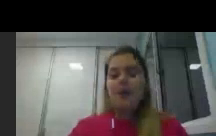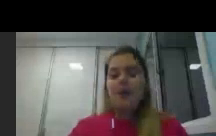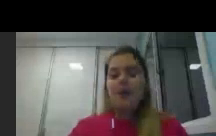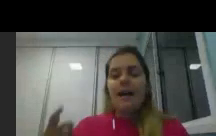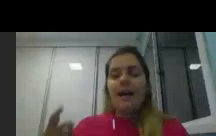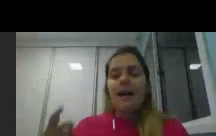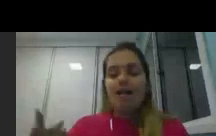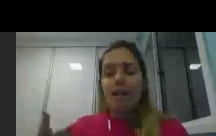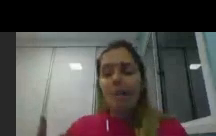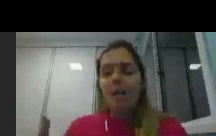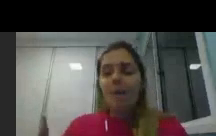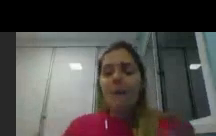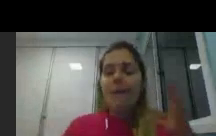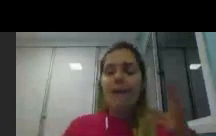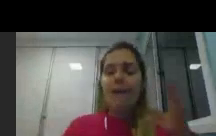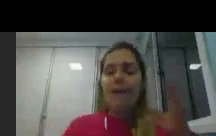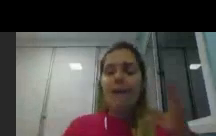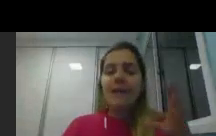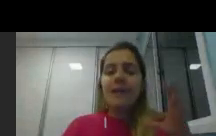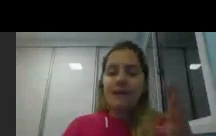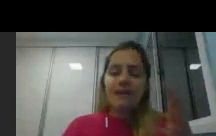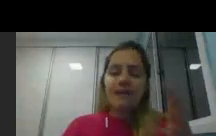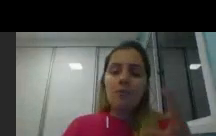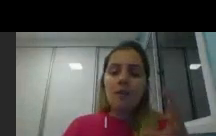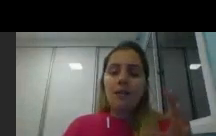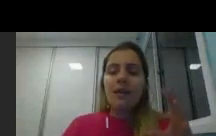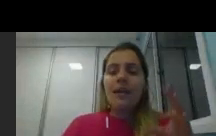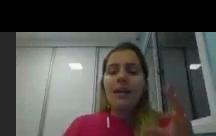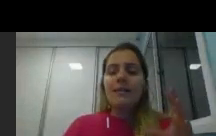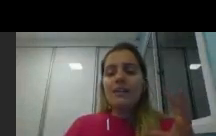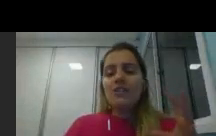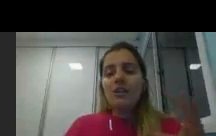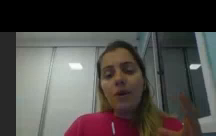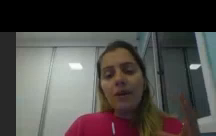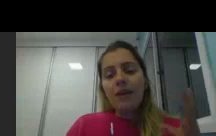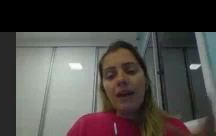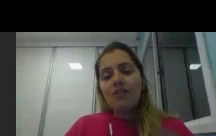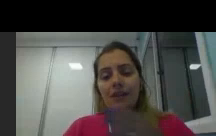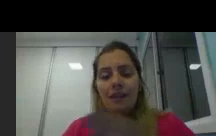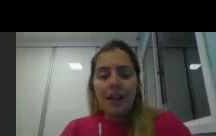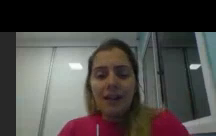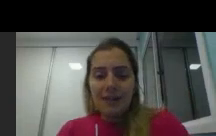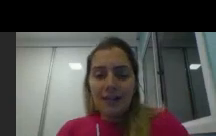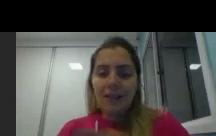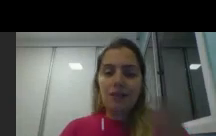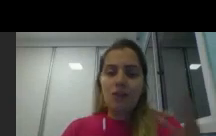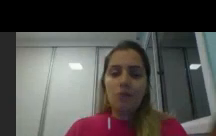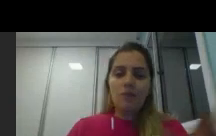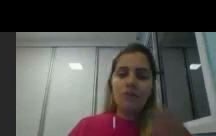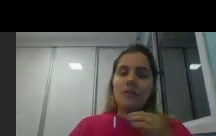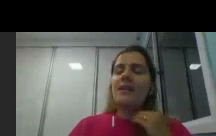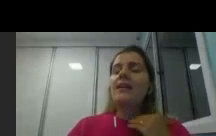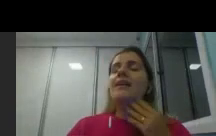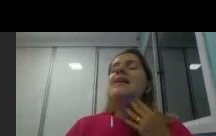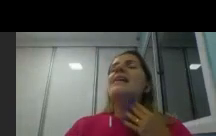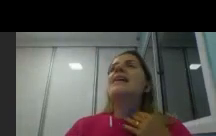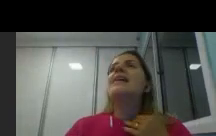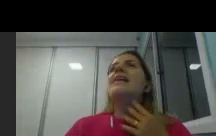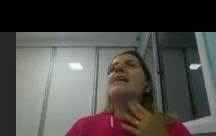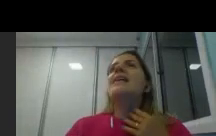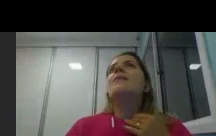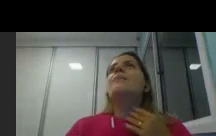É aplicada uma injeção para que esse sistema imune ele seja bloqueado de atacar essa criança, como se fosse